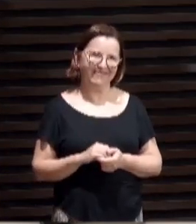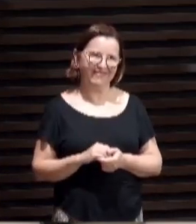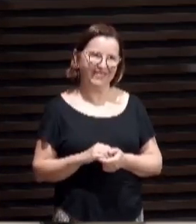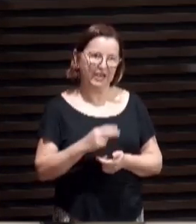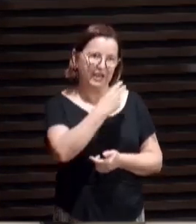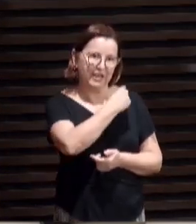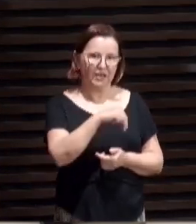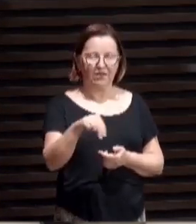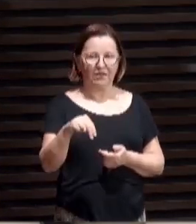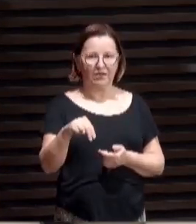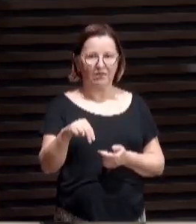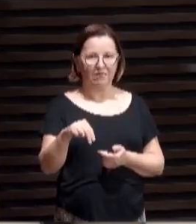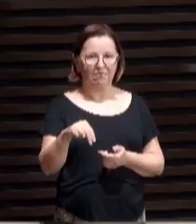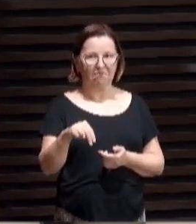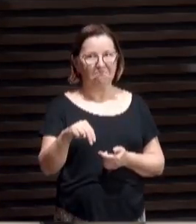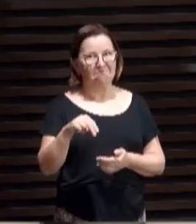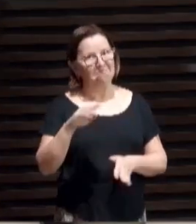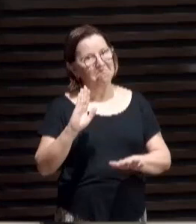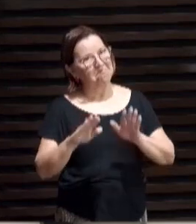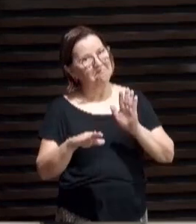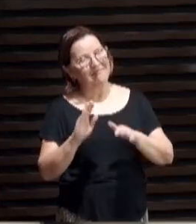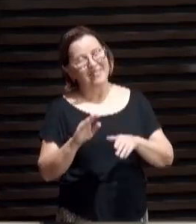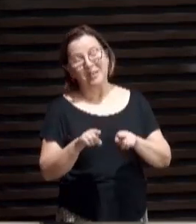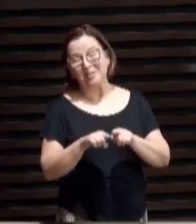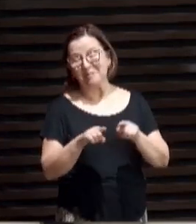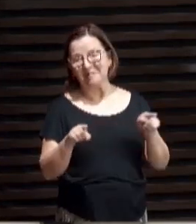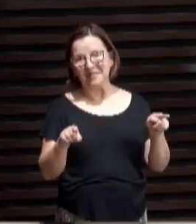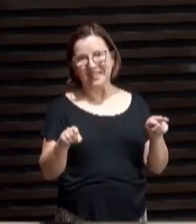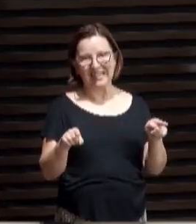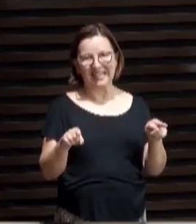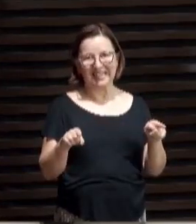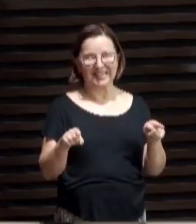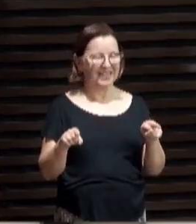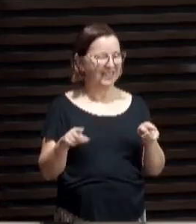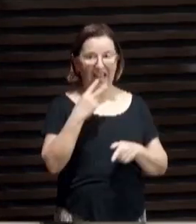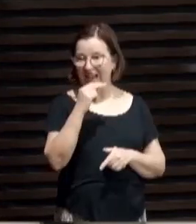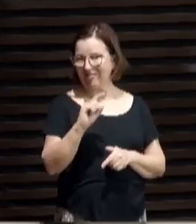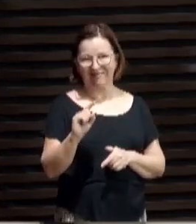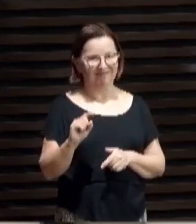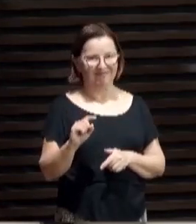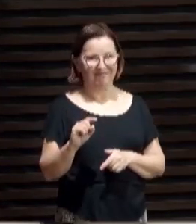Nicodemos, pode até ser, mas também não dá. José de